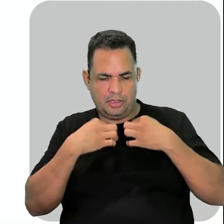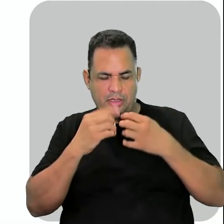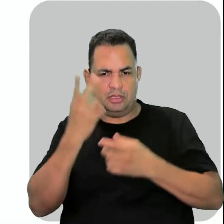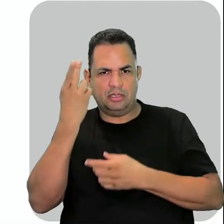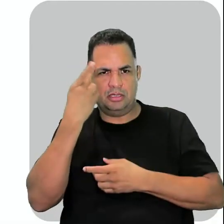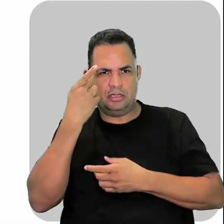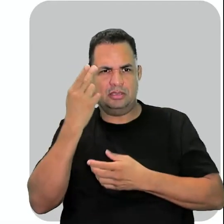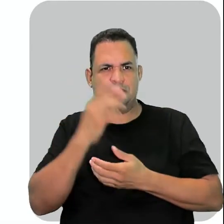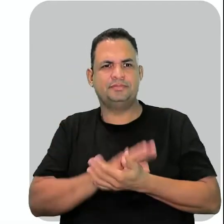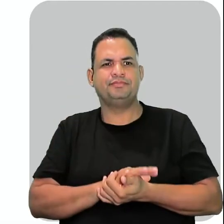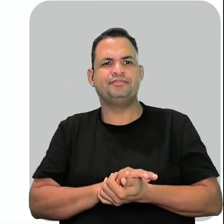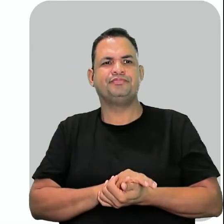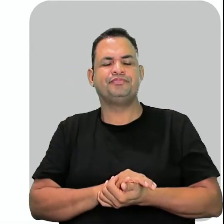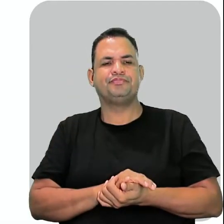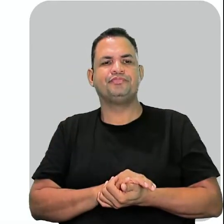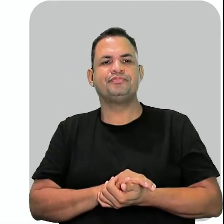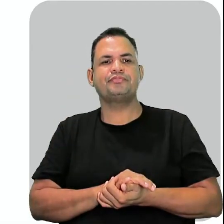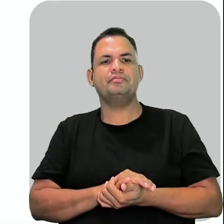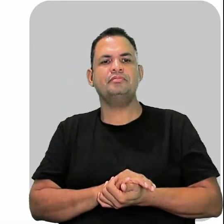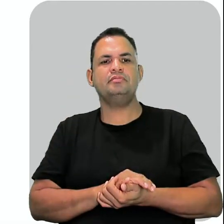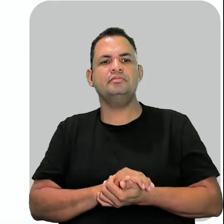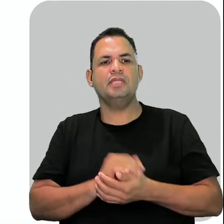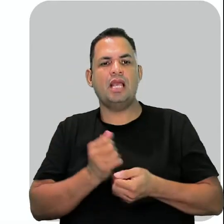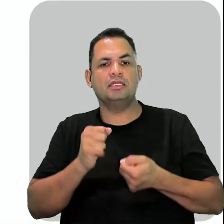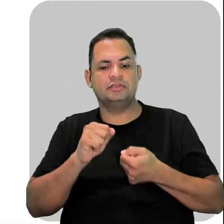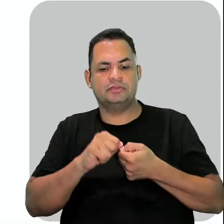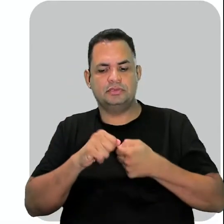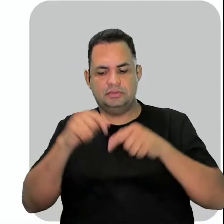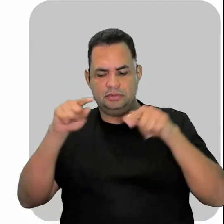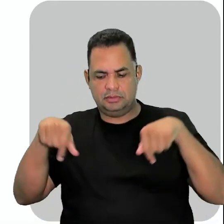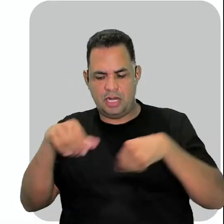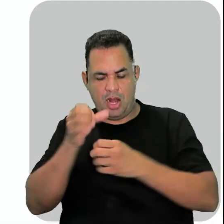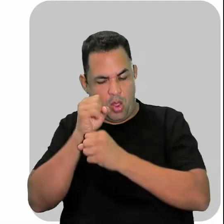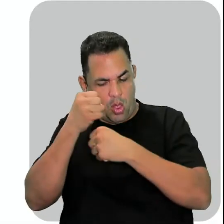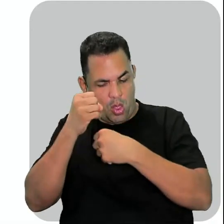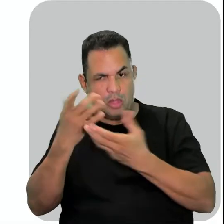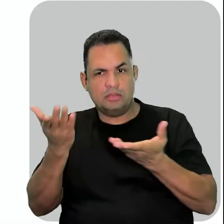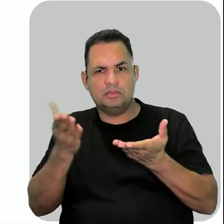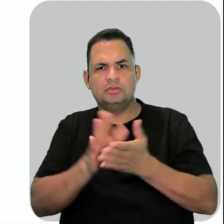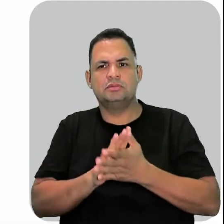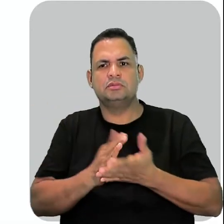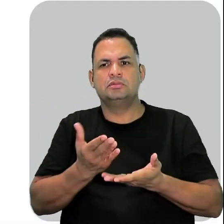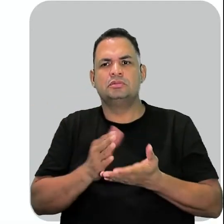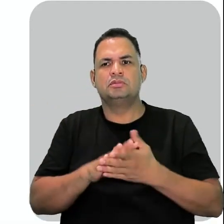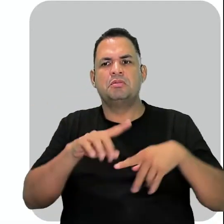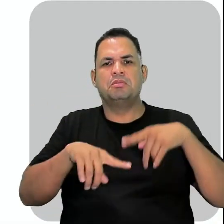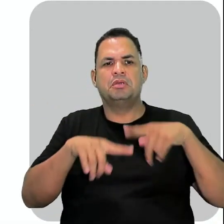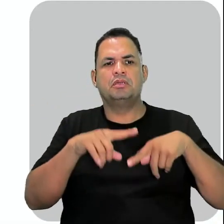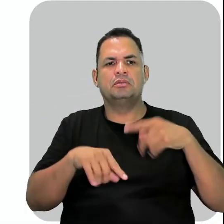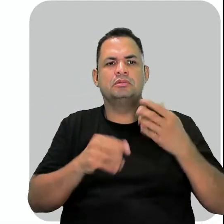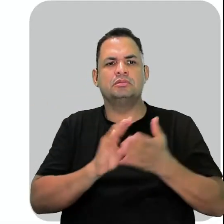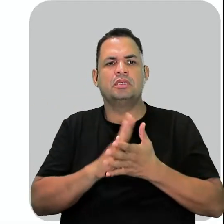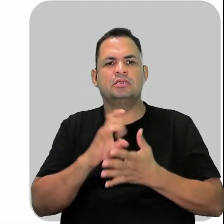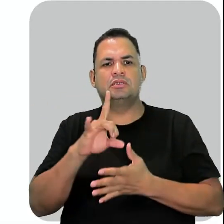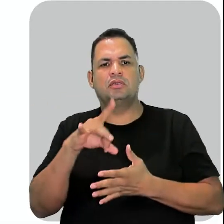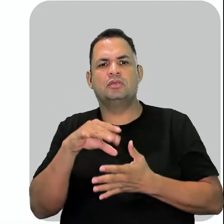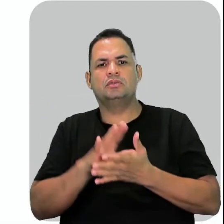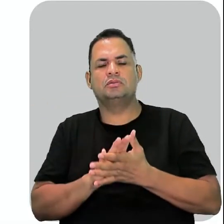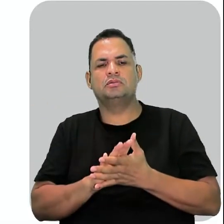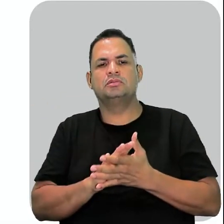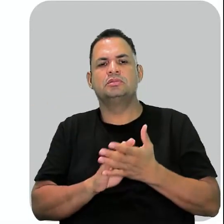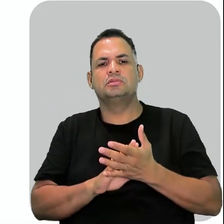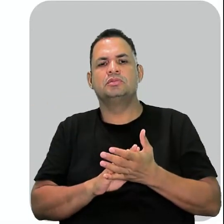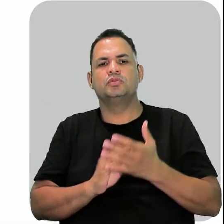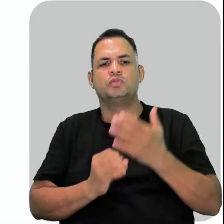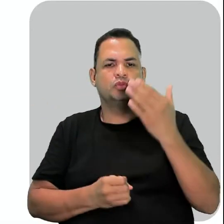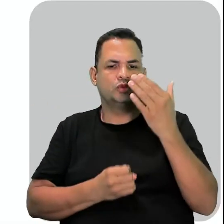natural. Nas artificiais, nós temos as fibras que são a matéria-prima da celulose,